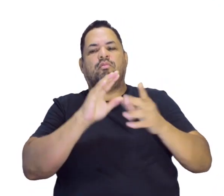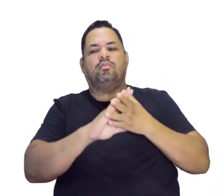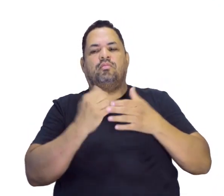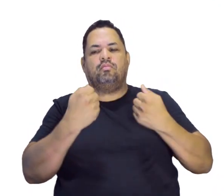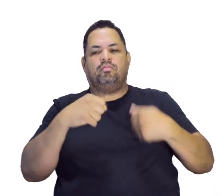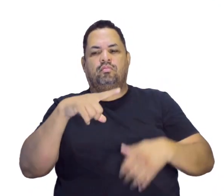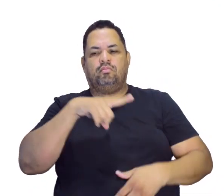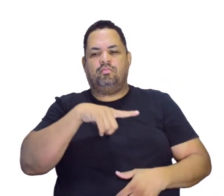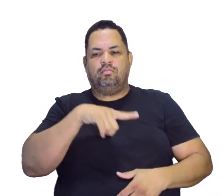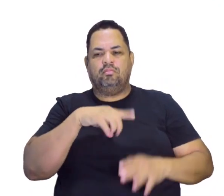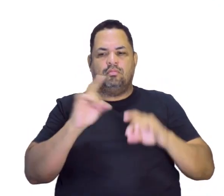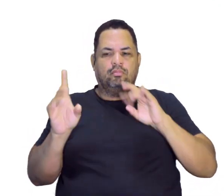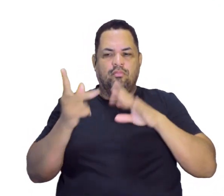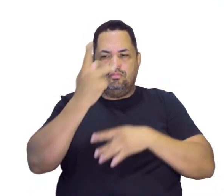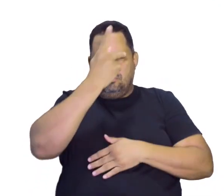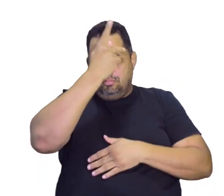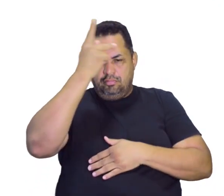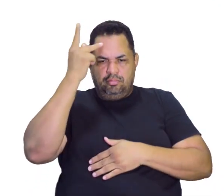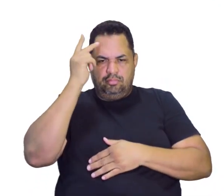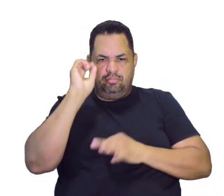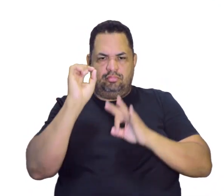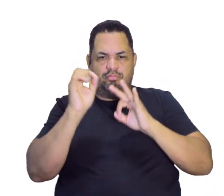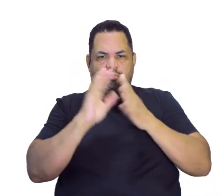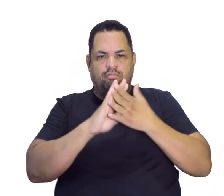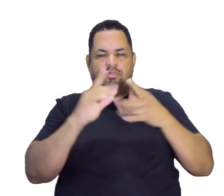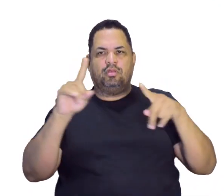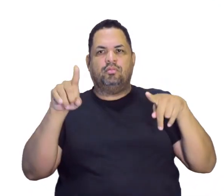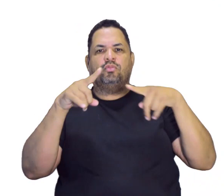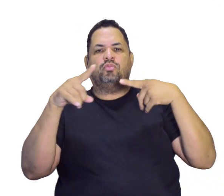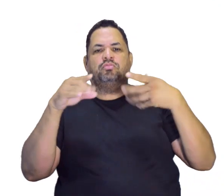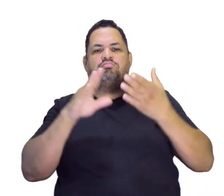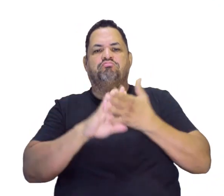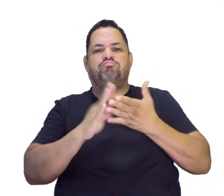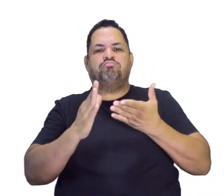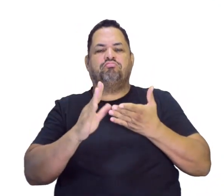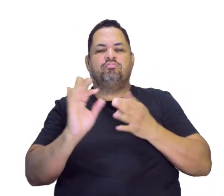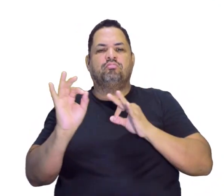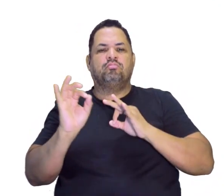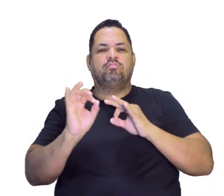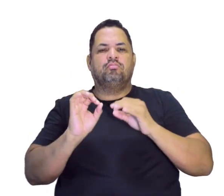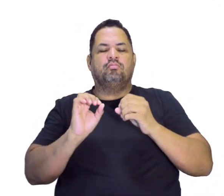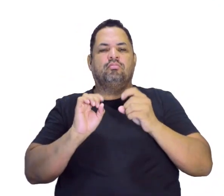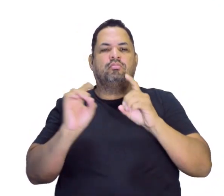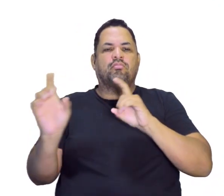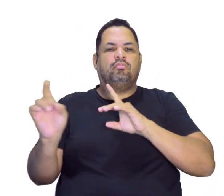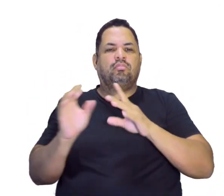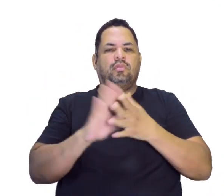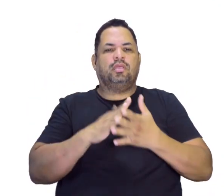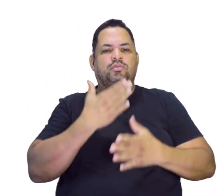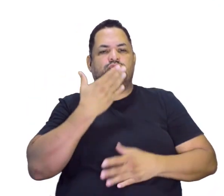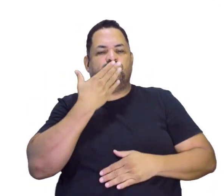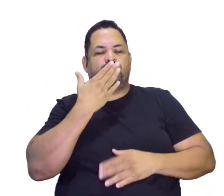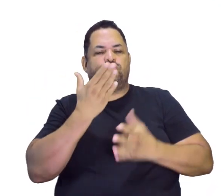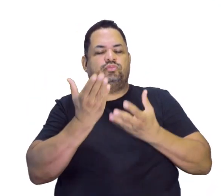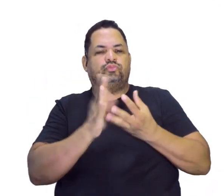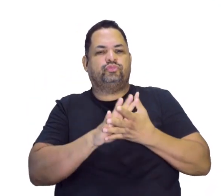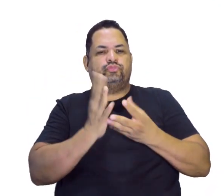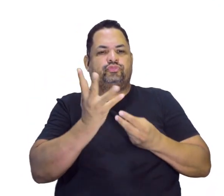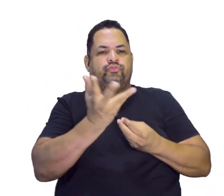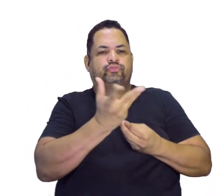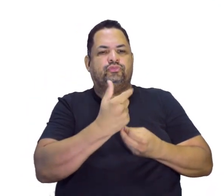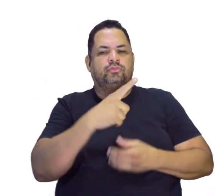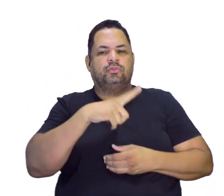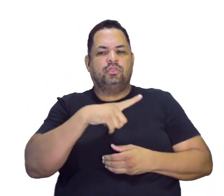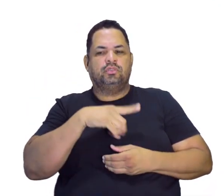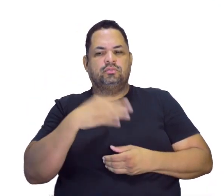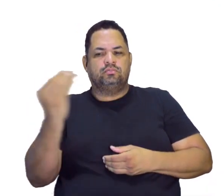Quem era que ia fazer a parte de de de música cada artista cada tipo de arte Teve teve